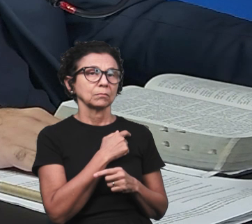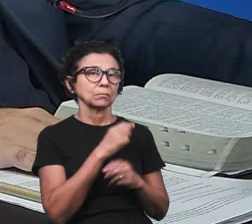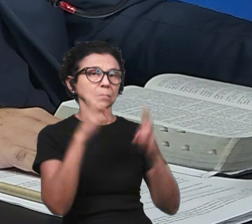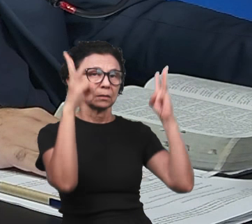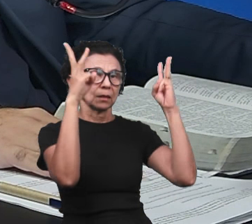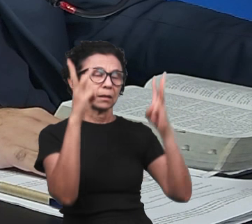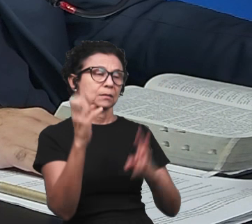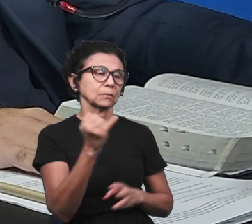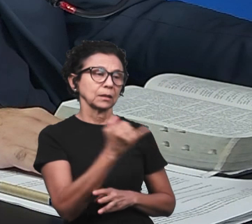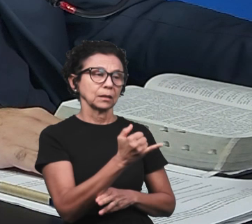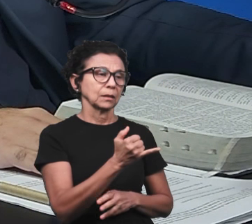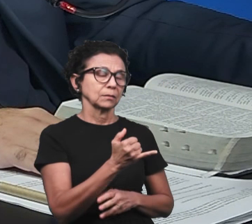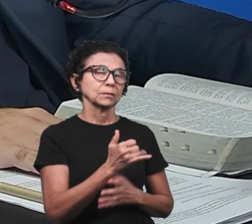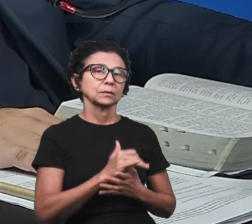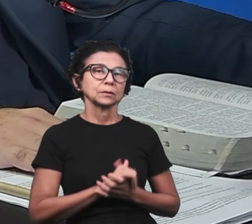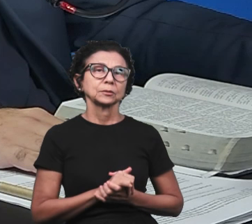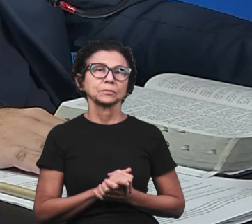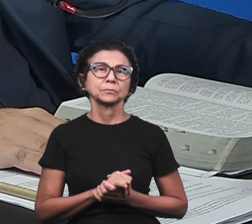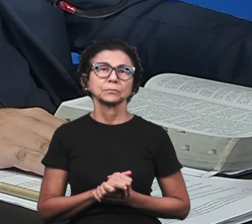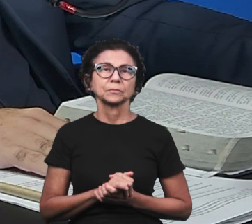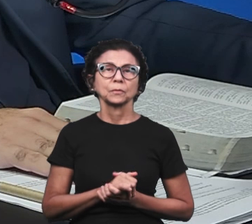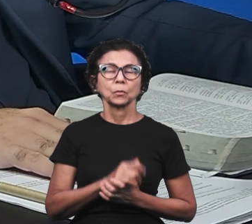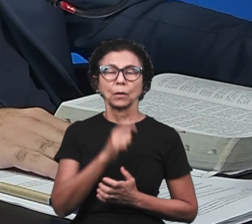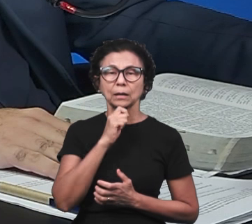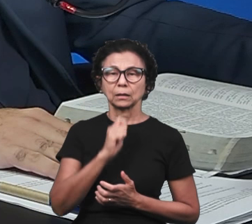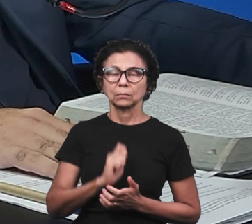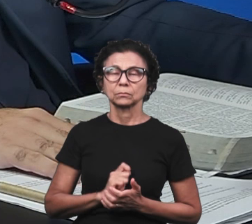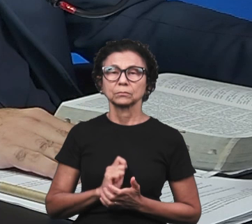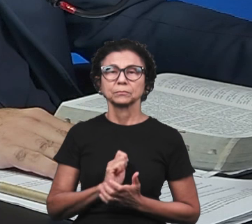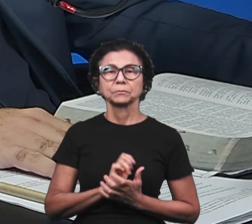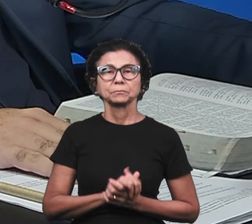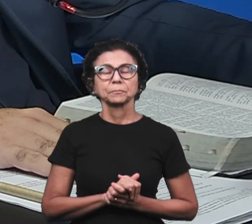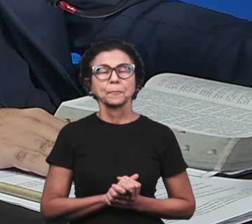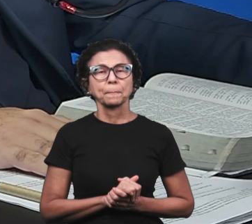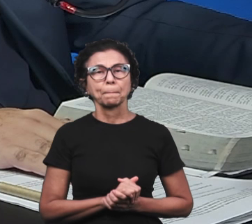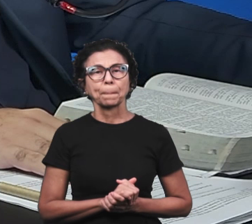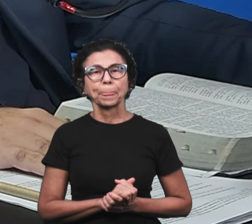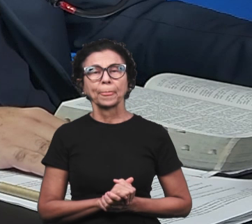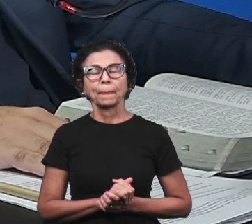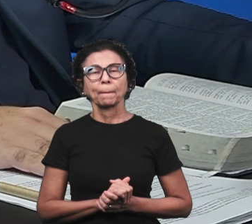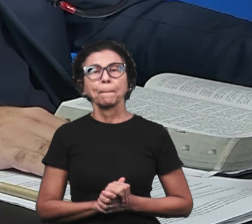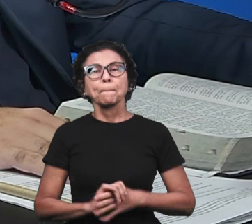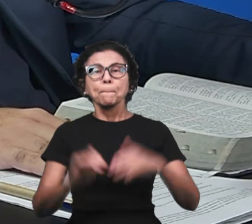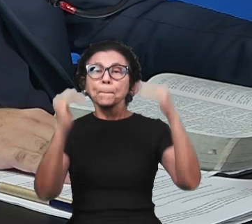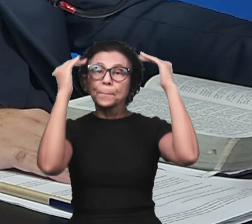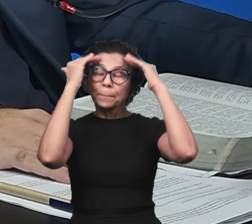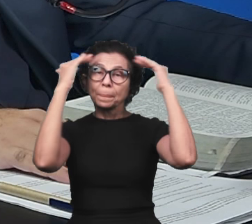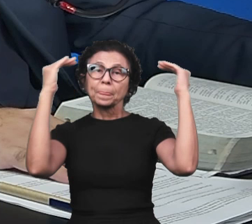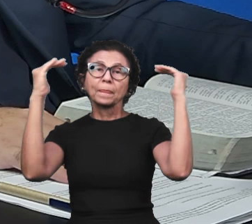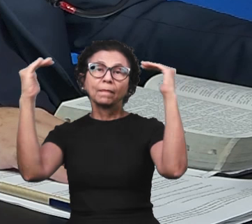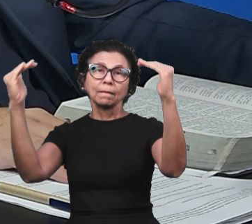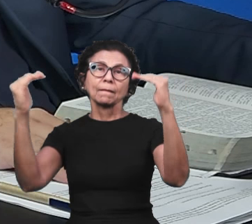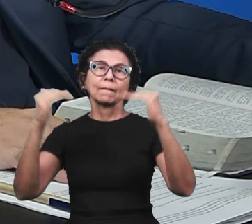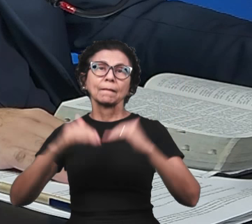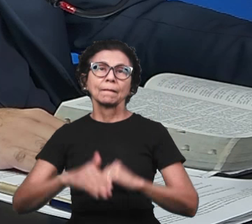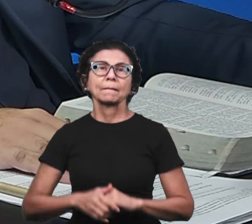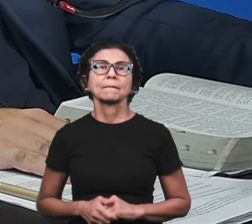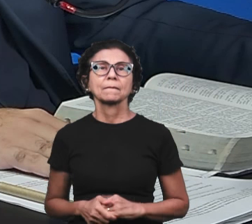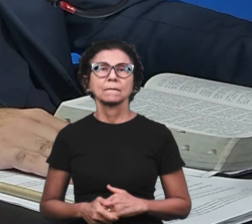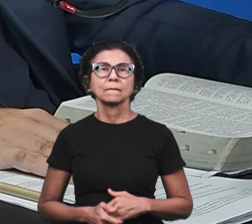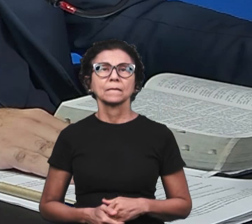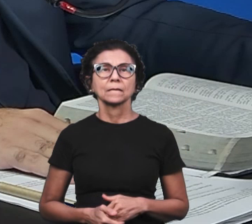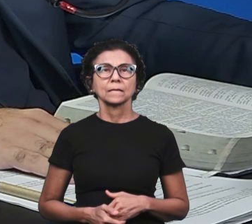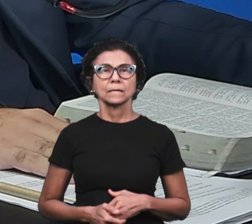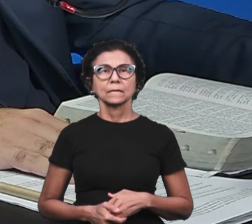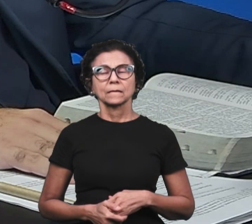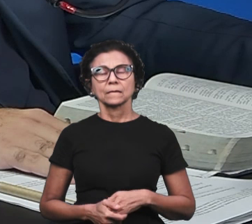uma posição muito interessante do chamado, que é a nossa obediência. Nós não vamos extrapolar, não vamos